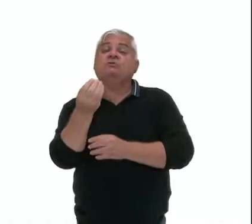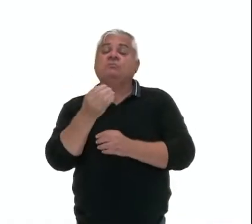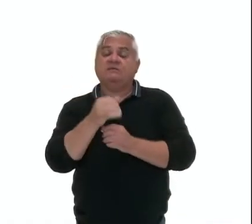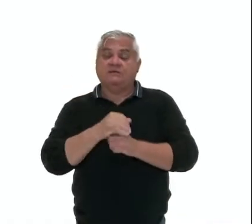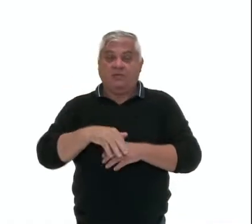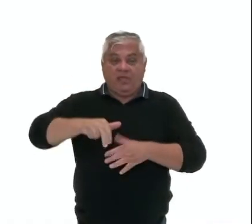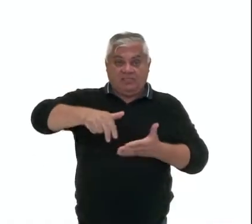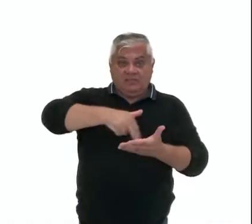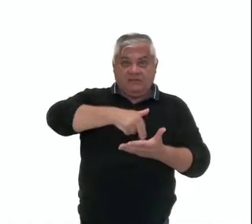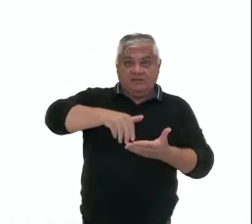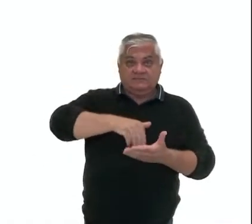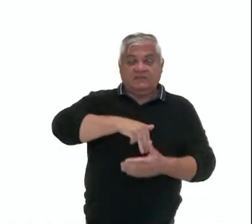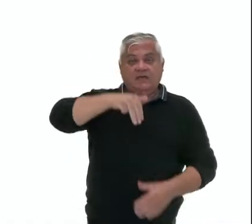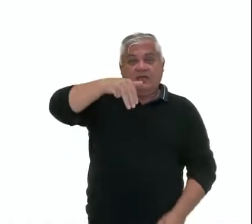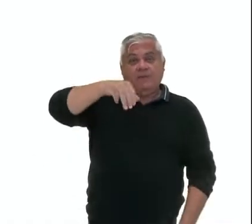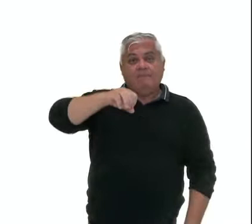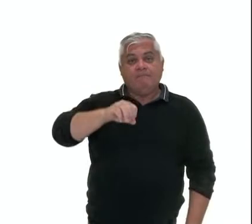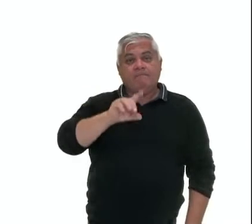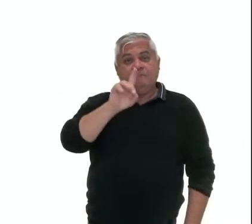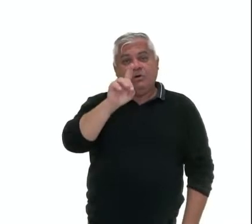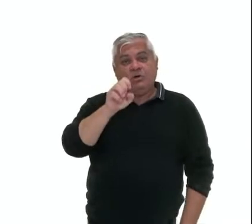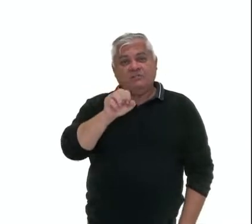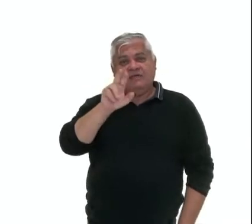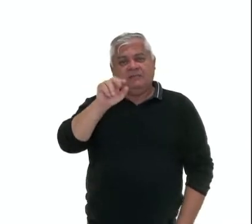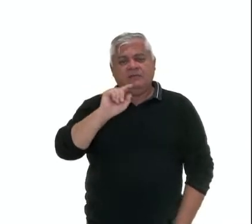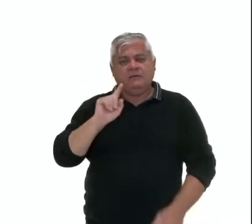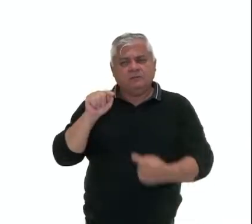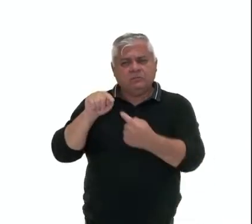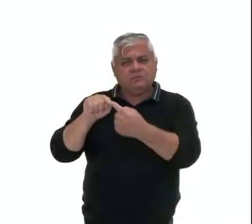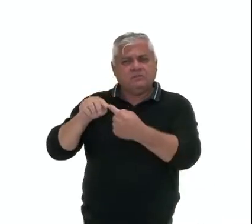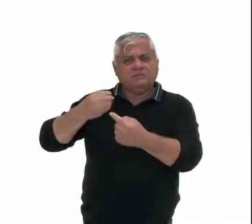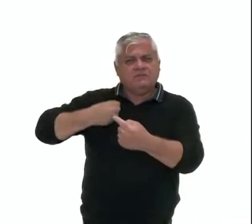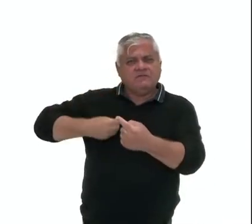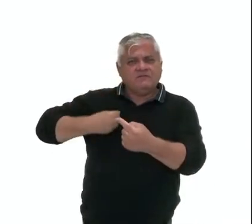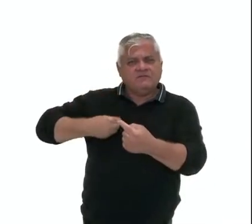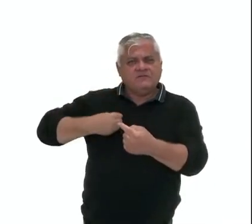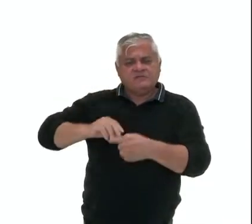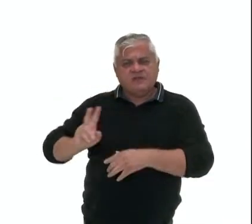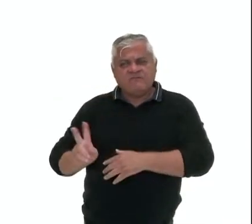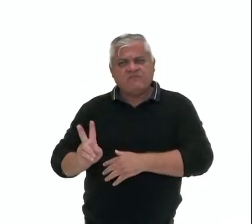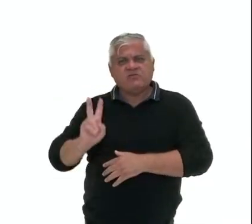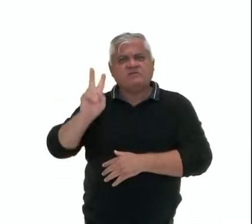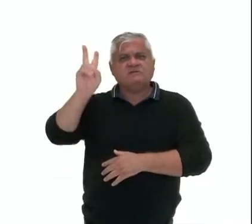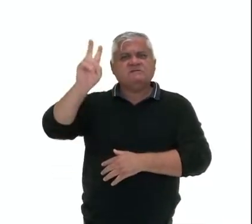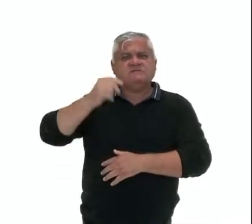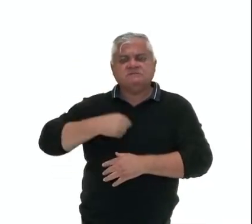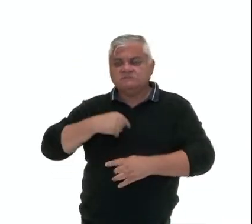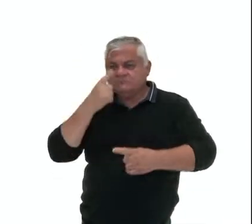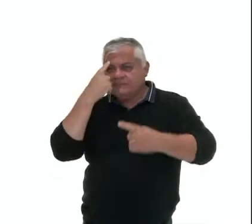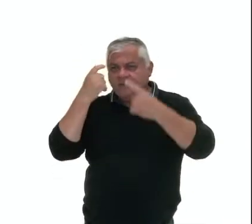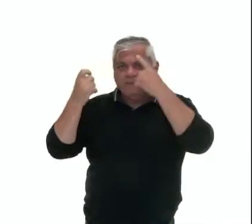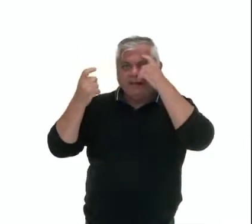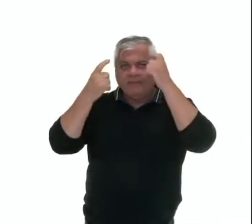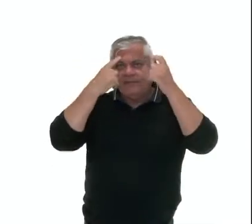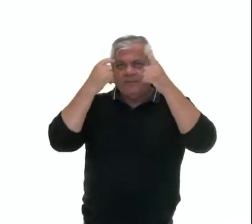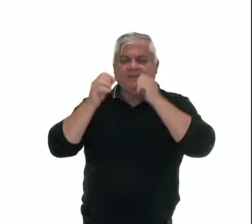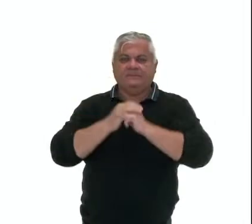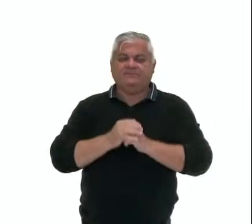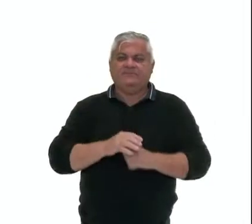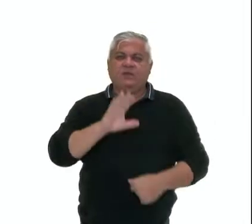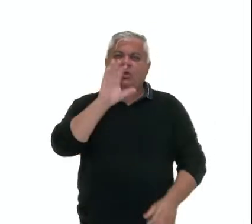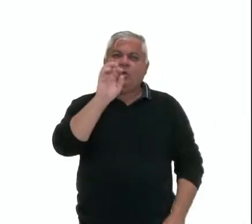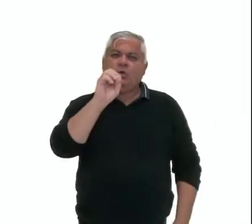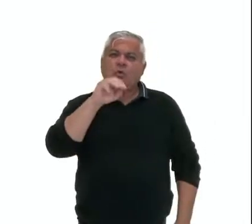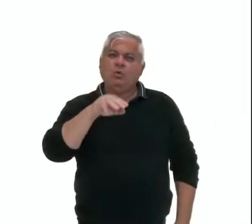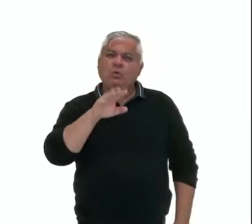moderna, buscava trazer os movimentos mais próximos da vida cotidiana e valorizando a improvisação. Só lembrando a vocês, dança contemporânea ela vai